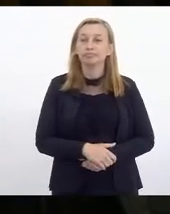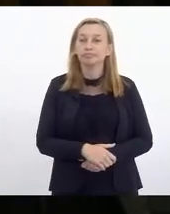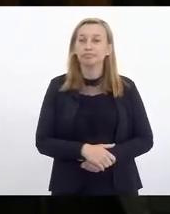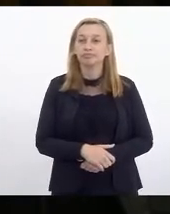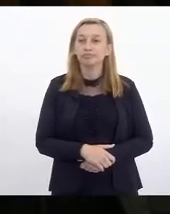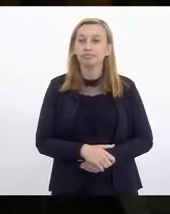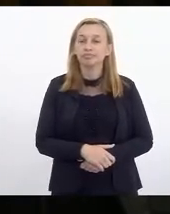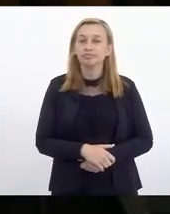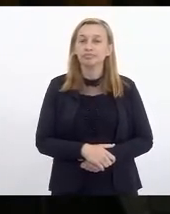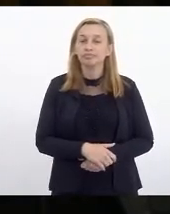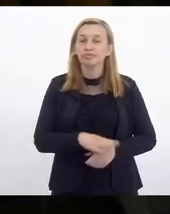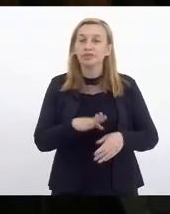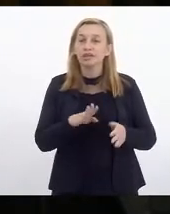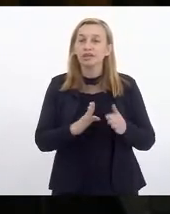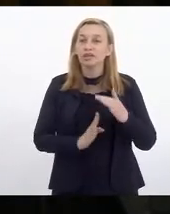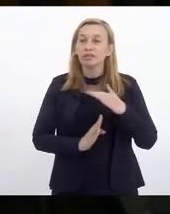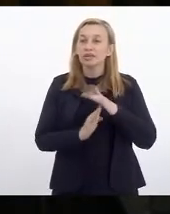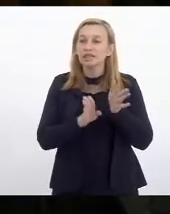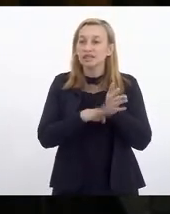sobre teto de gastos.